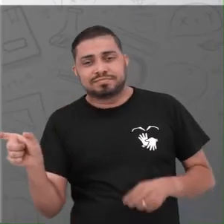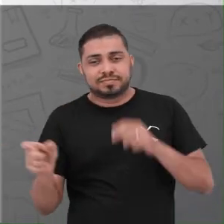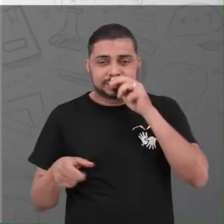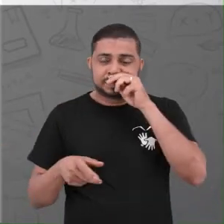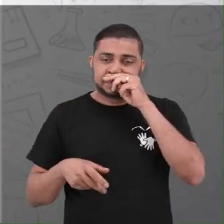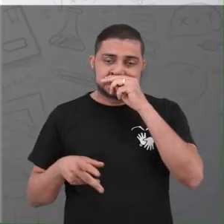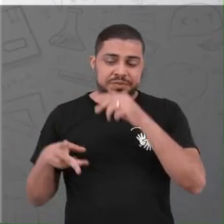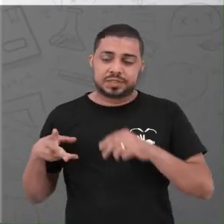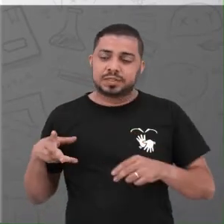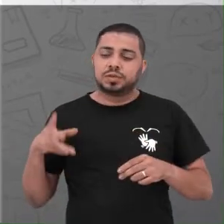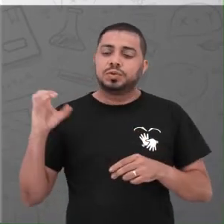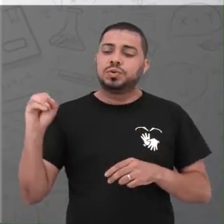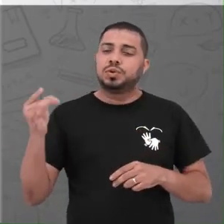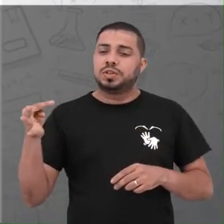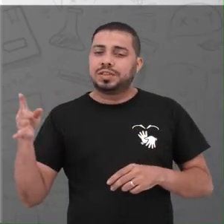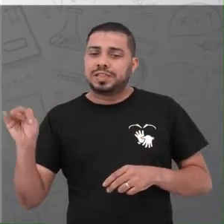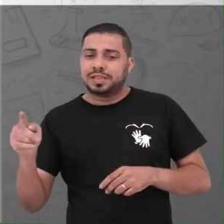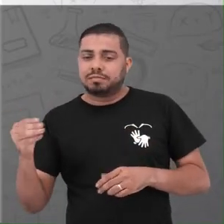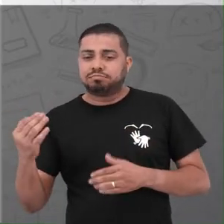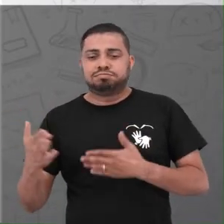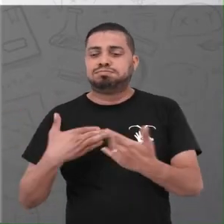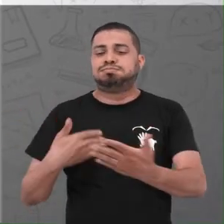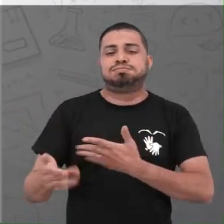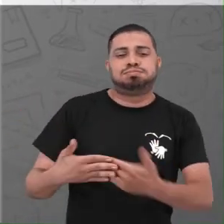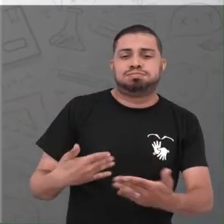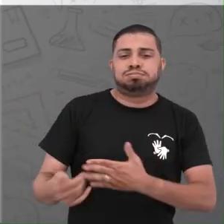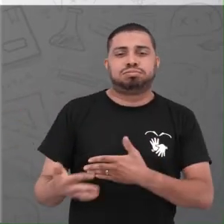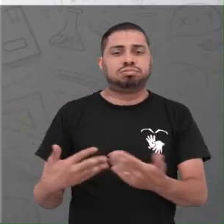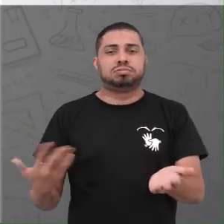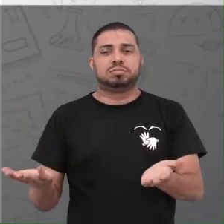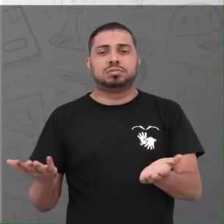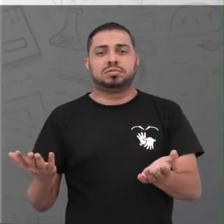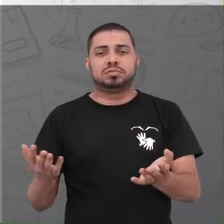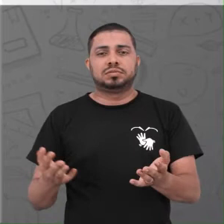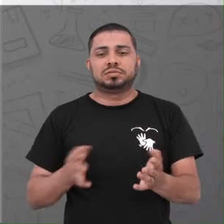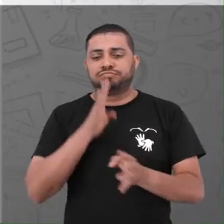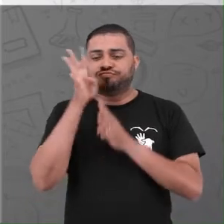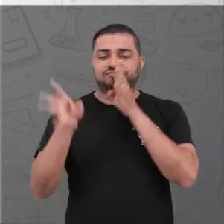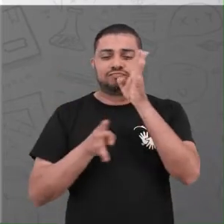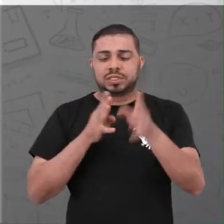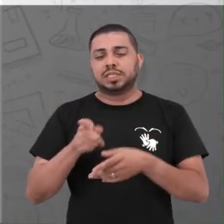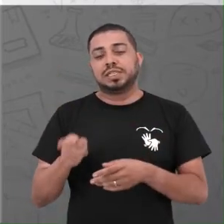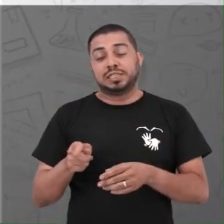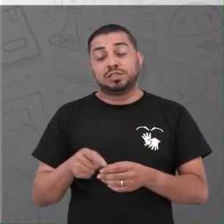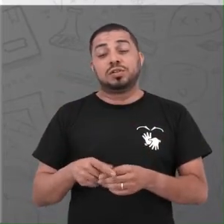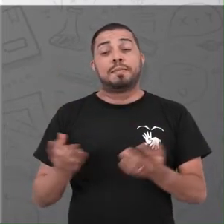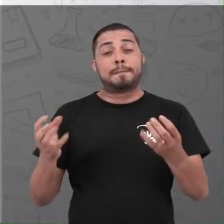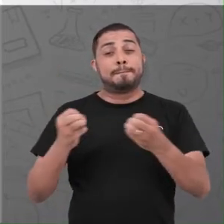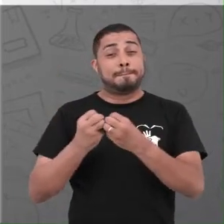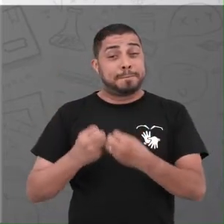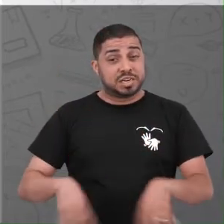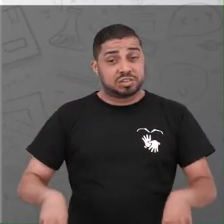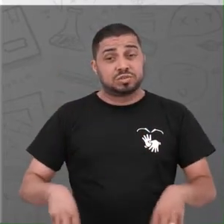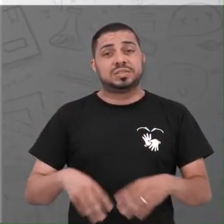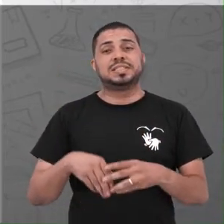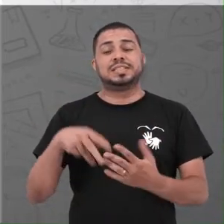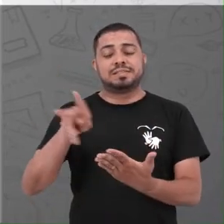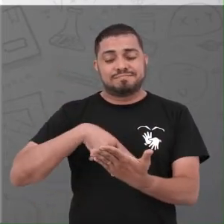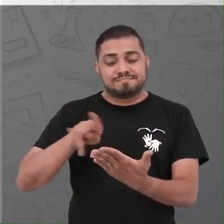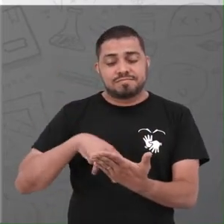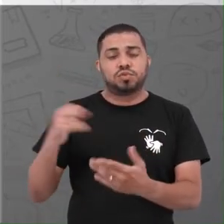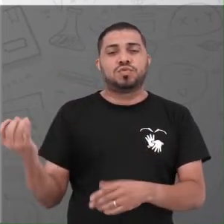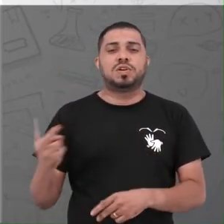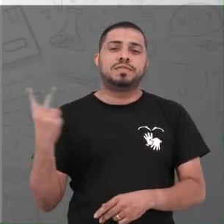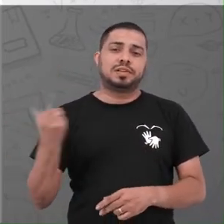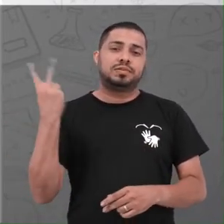forma desalinhada, né? Isso prejudicaria ali na hora da leitura dos valores